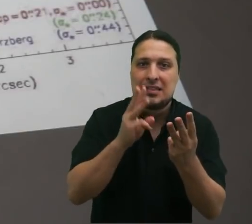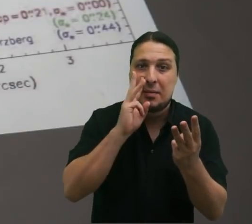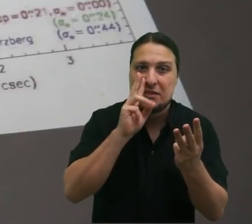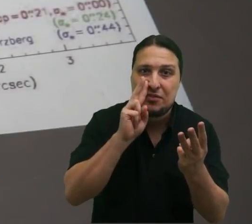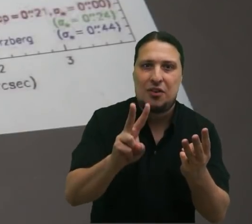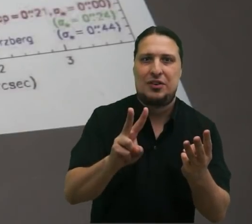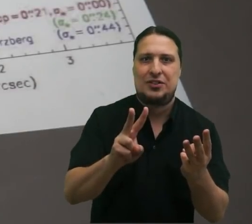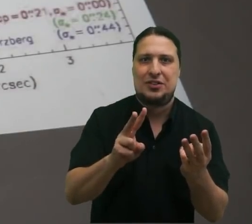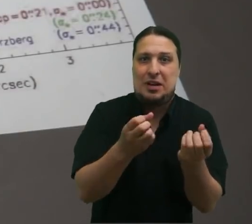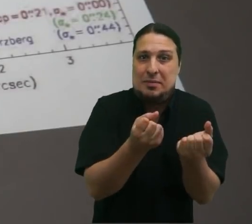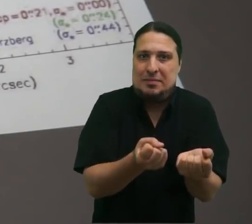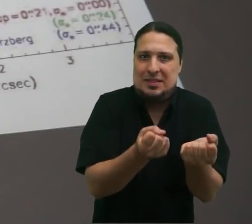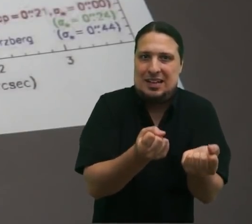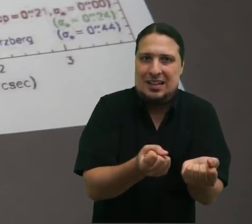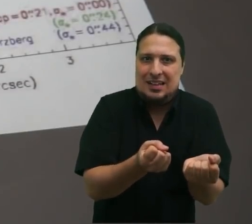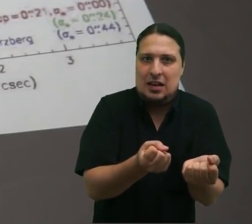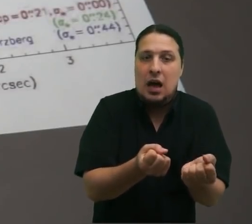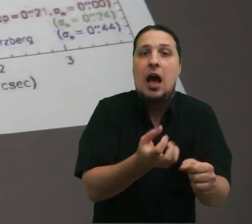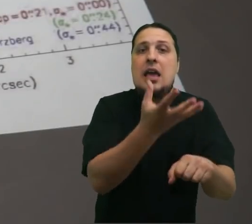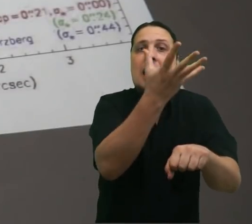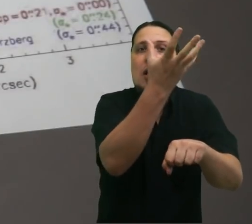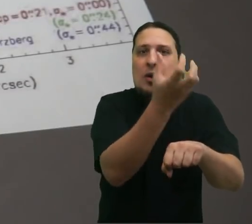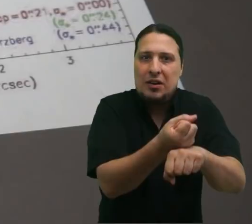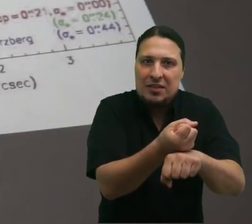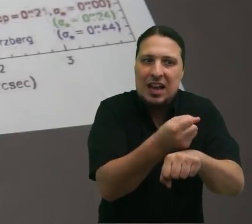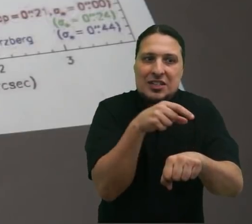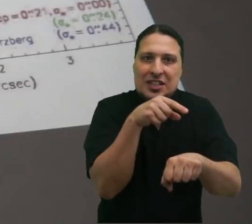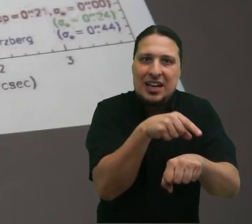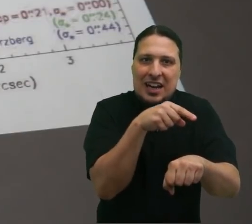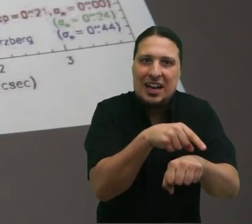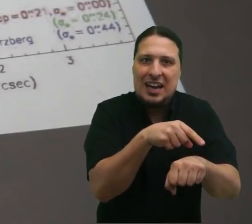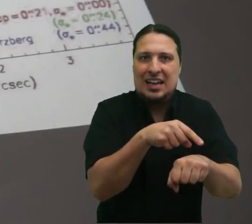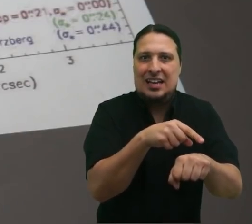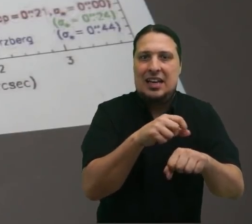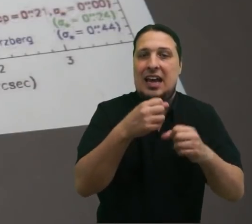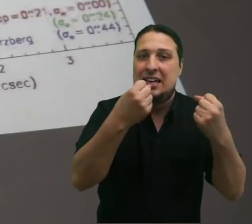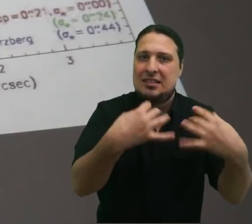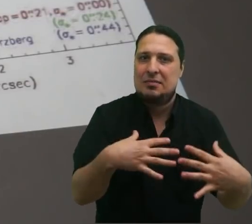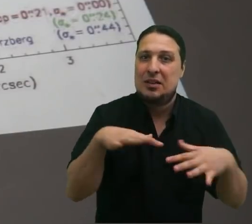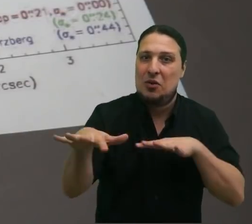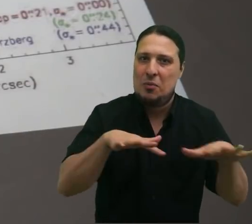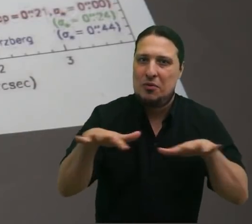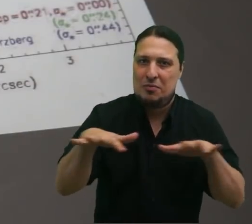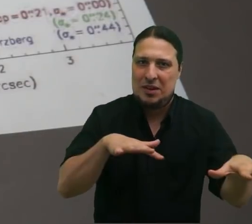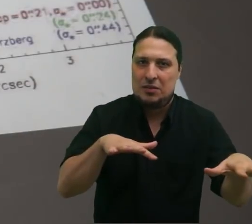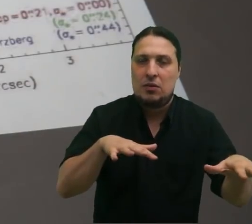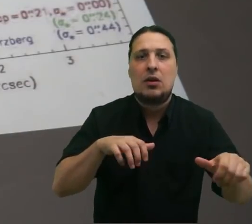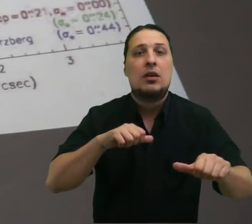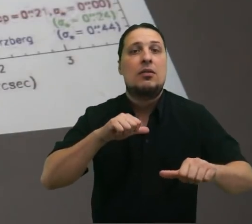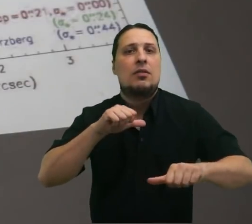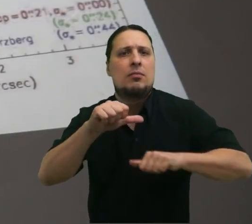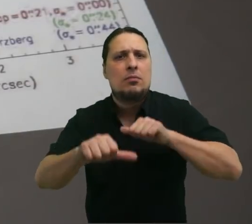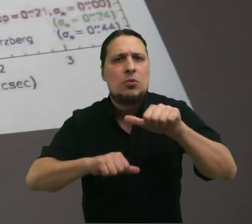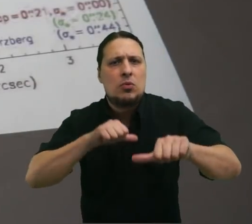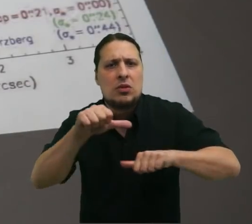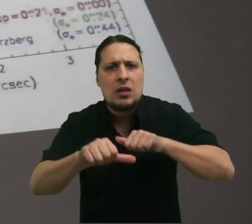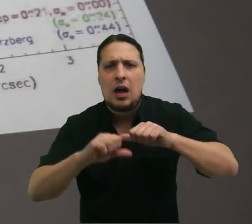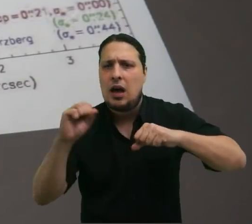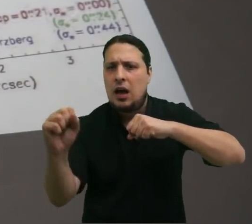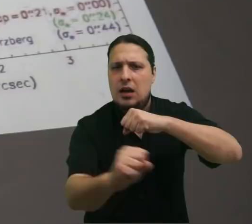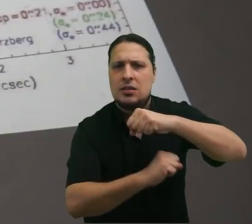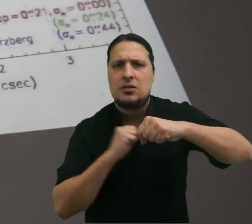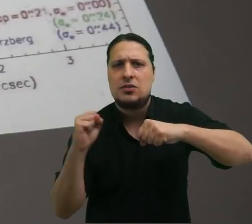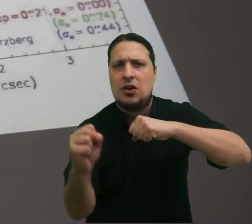a velocidade ordenada, tá? Tá todo mundo no mesmo sentido. E aqui é a velocidade de